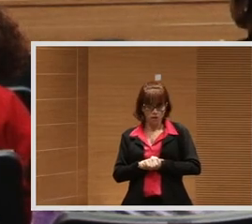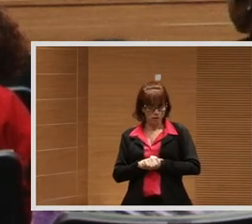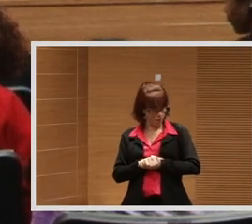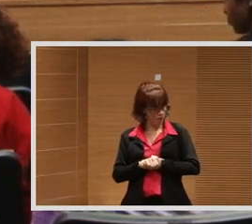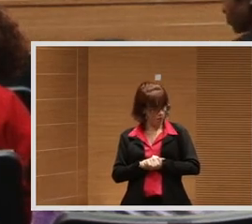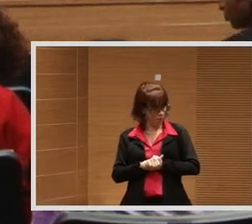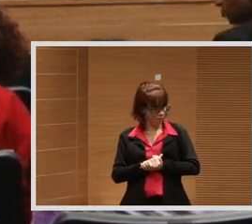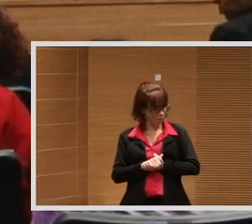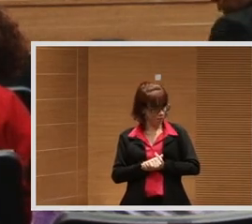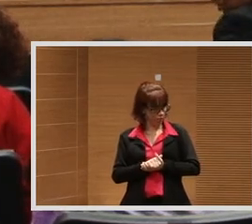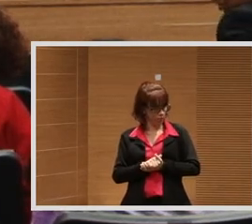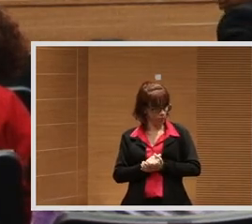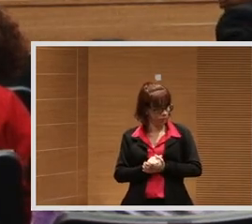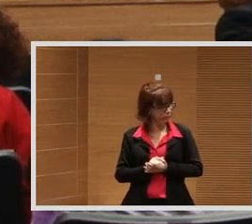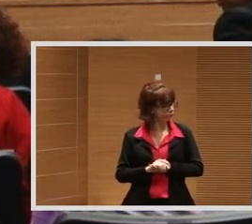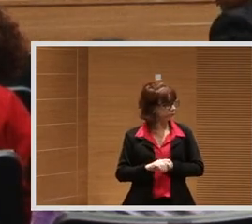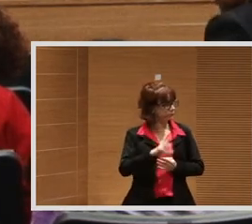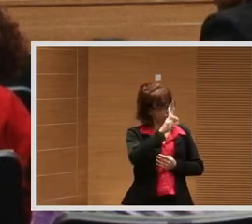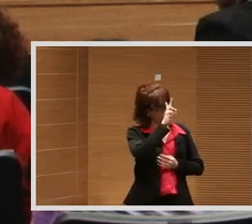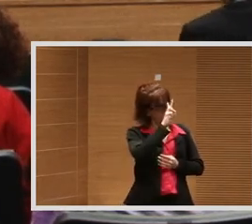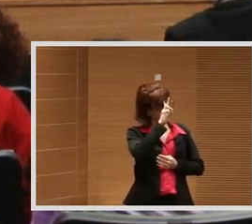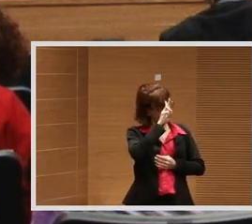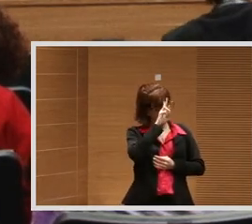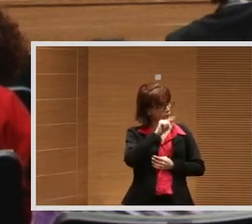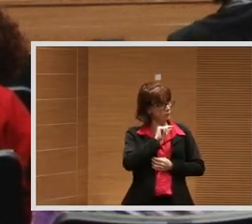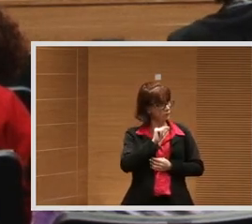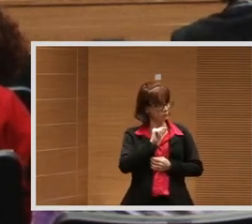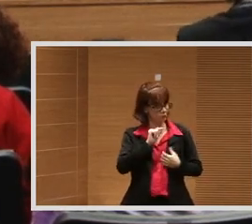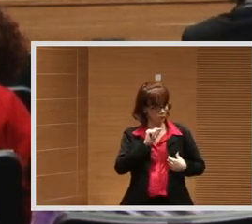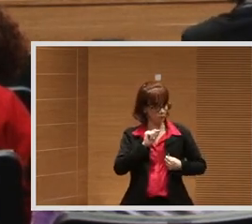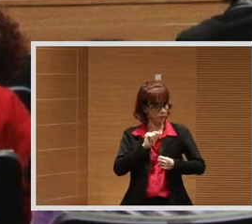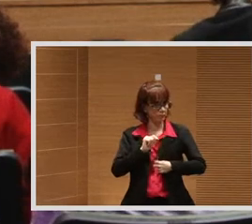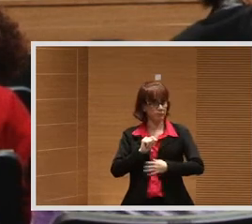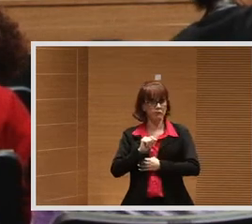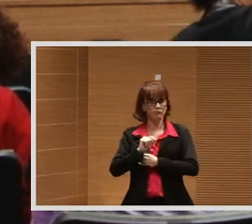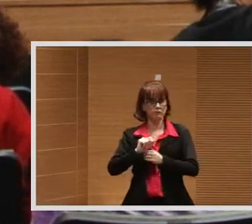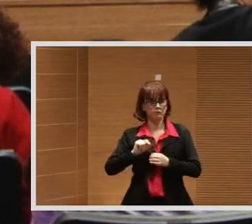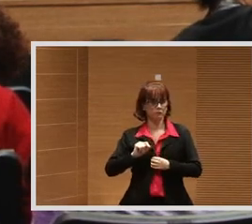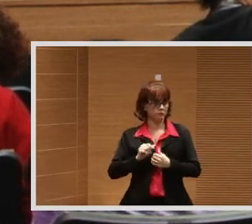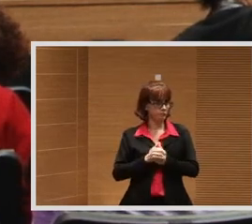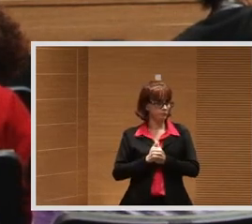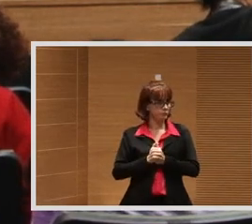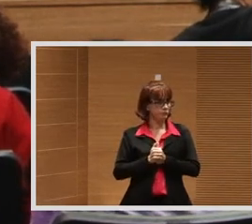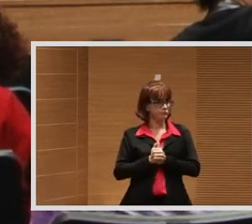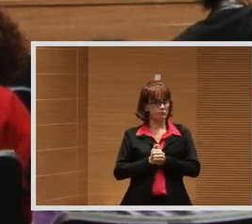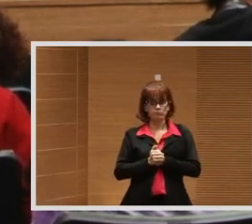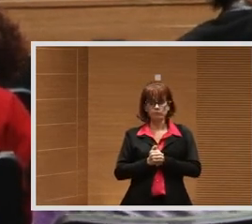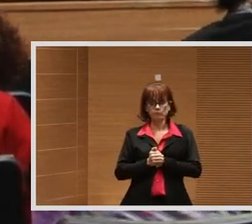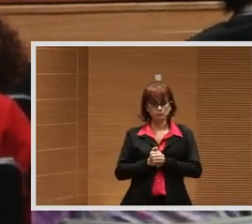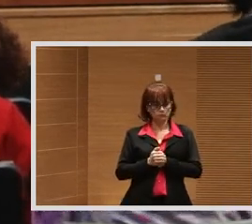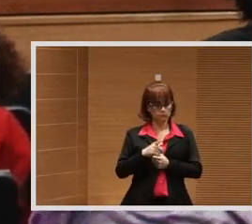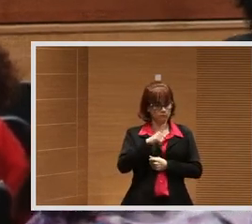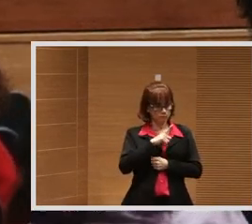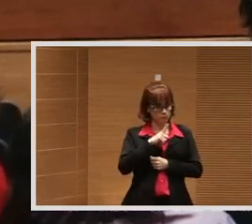Só para lembrar, acho que o Rogério colocou, é isso mesmo, né? Cada vez mais poder.